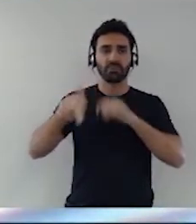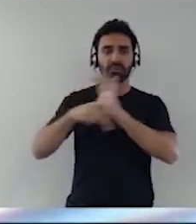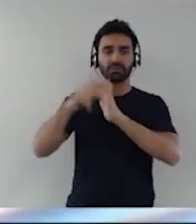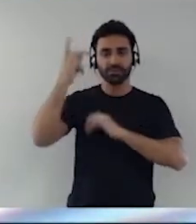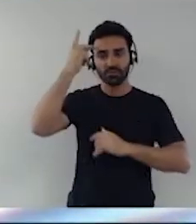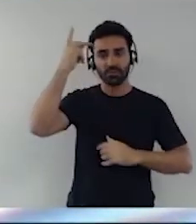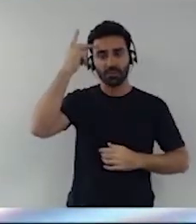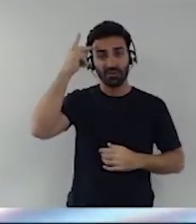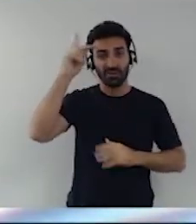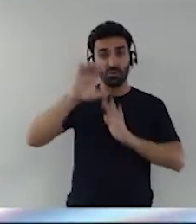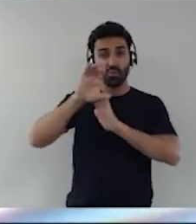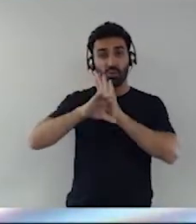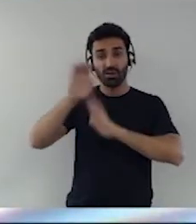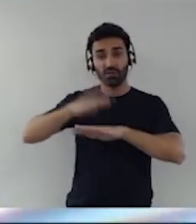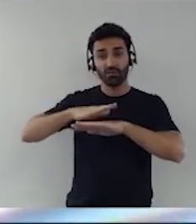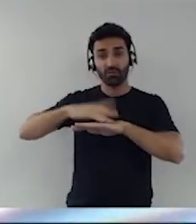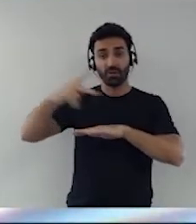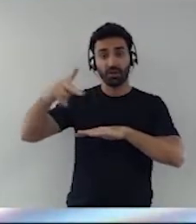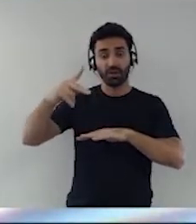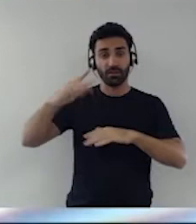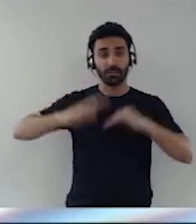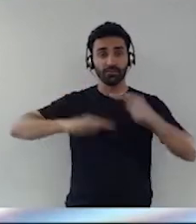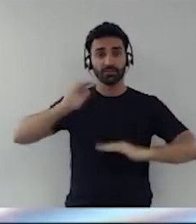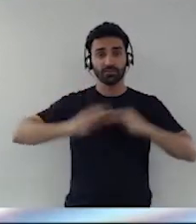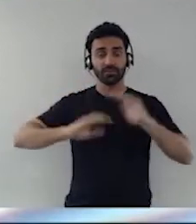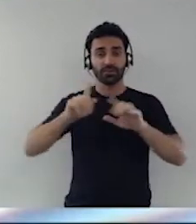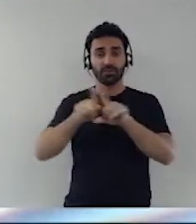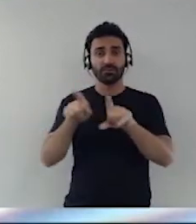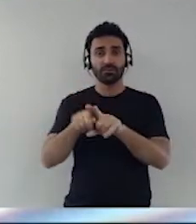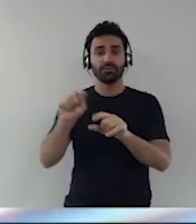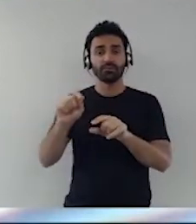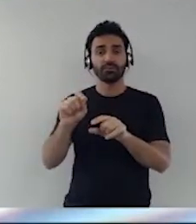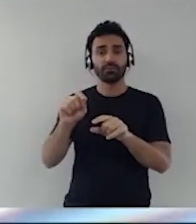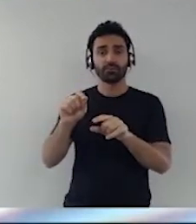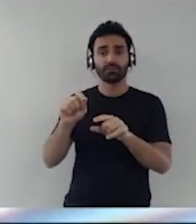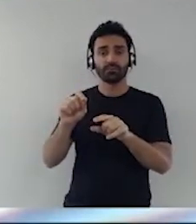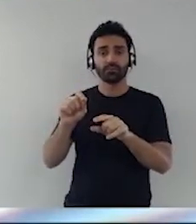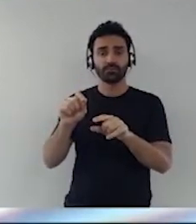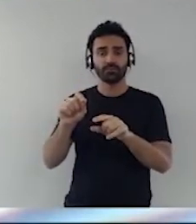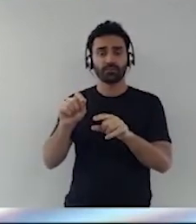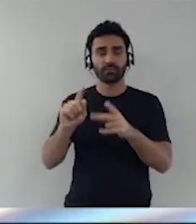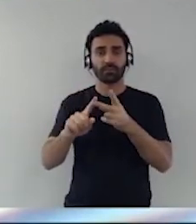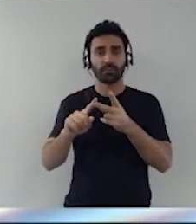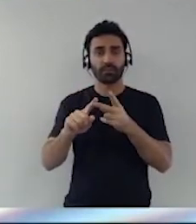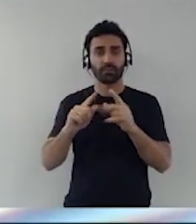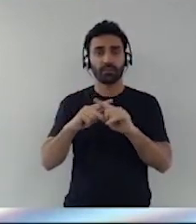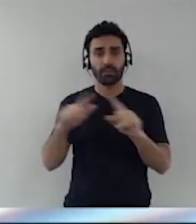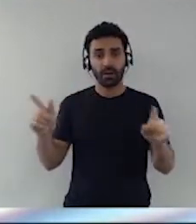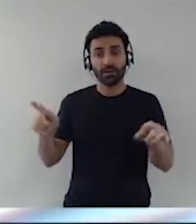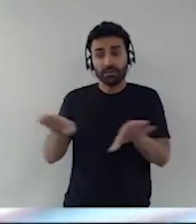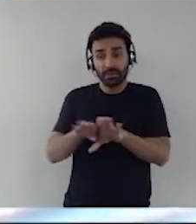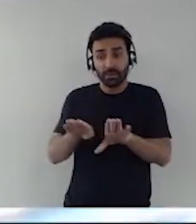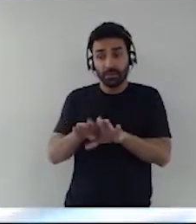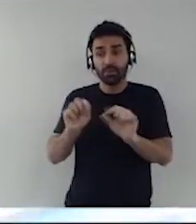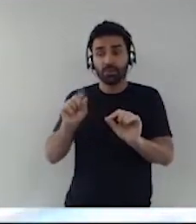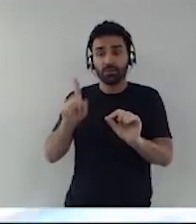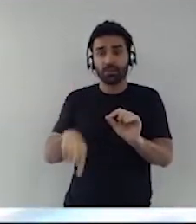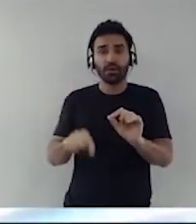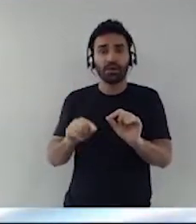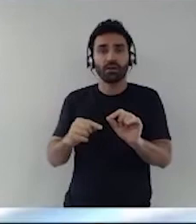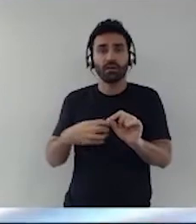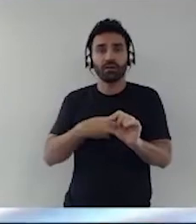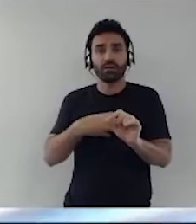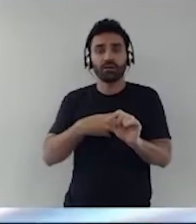currículo profissional e acadêmico da desembargadora Inês Virgínia, mas tem também um currículo